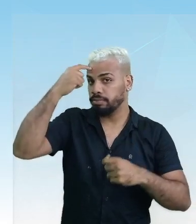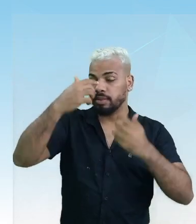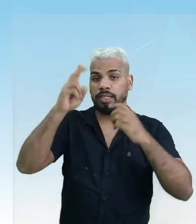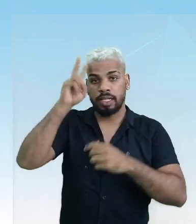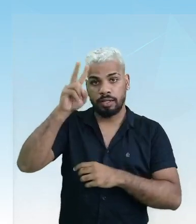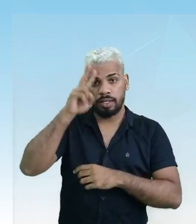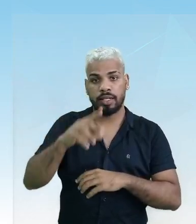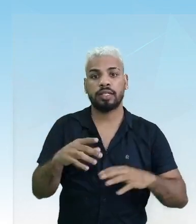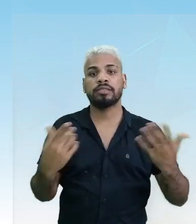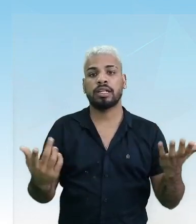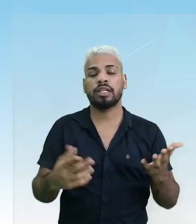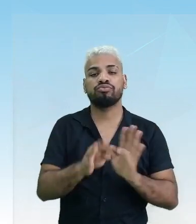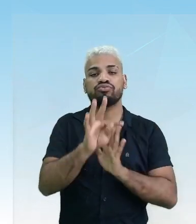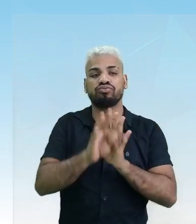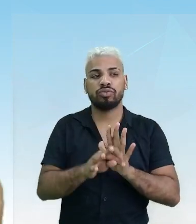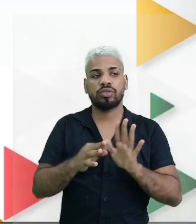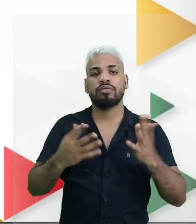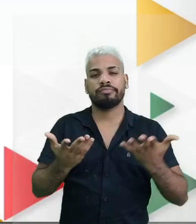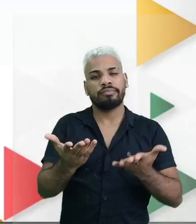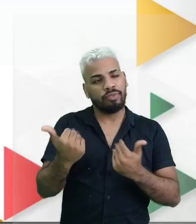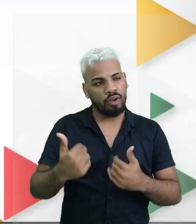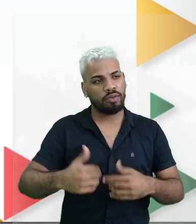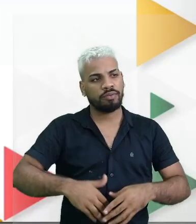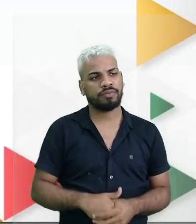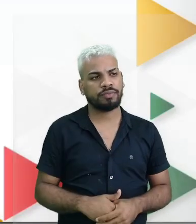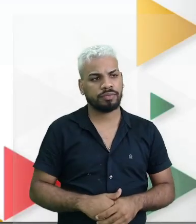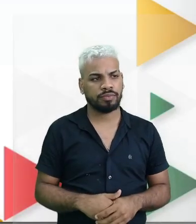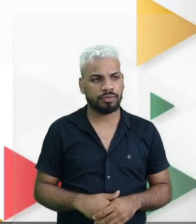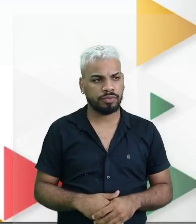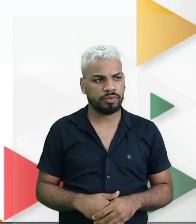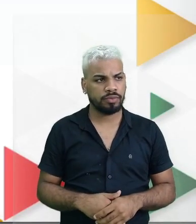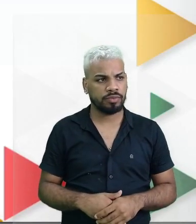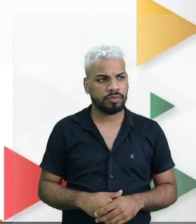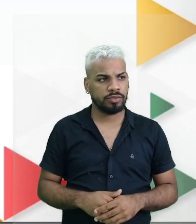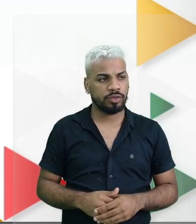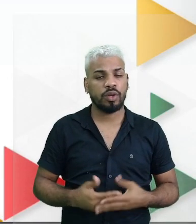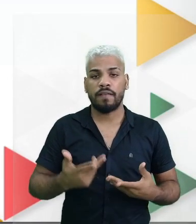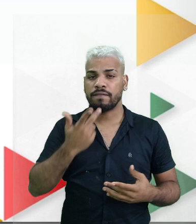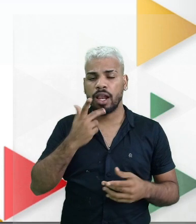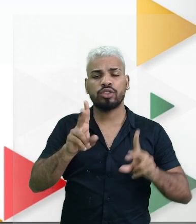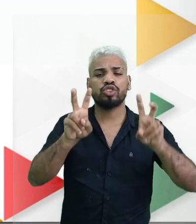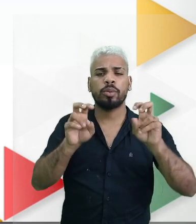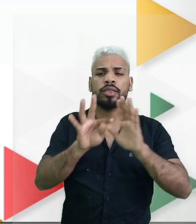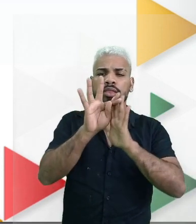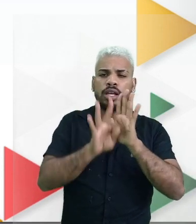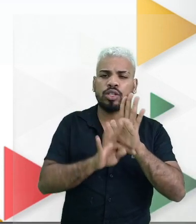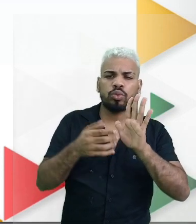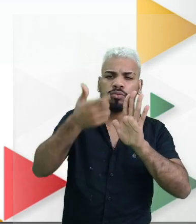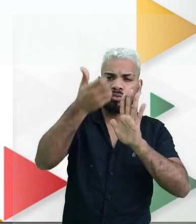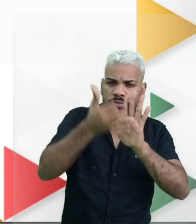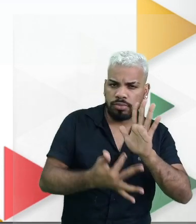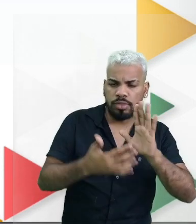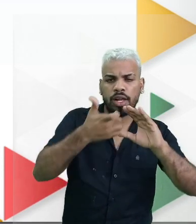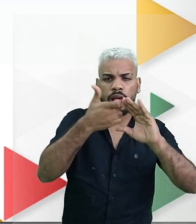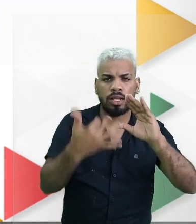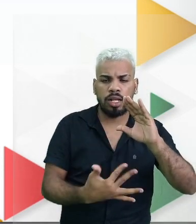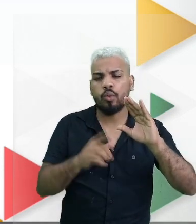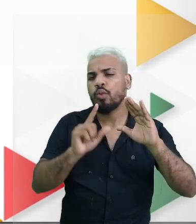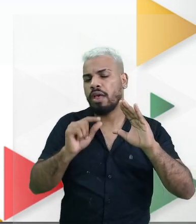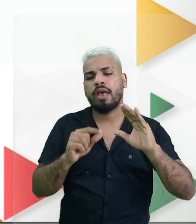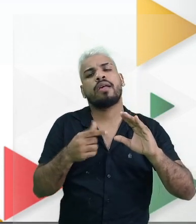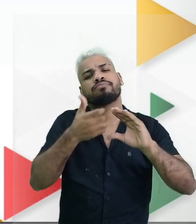a textualidade. Vamos ver, acompanhe comigo. Quando a gente fala em textualidade, é um conjunto de